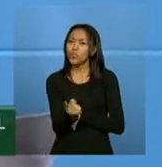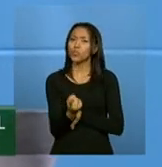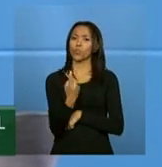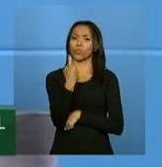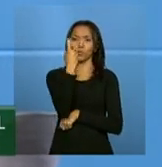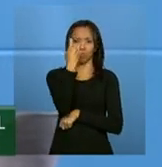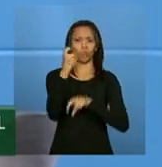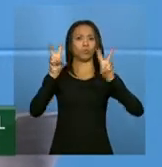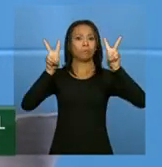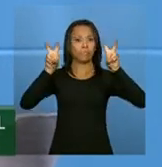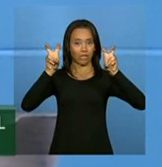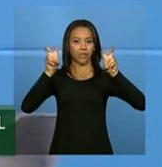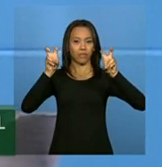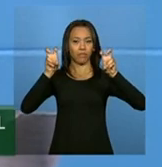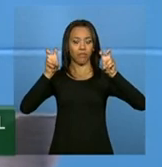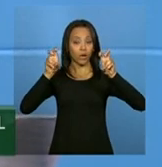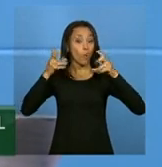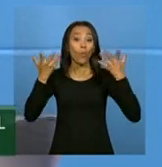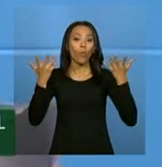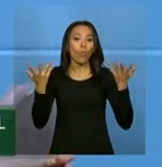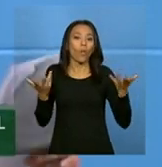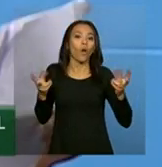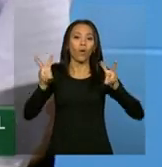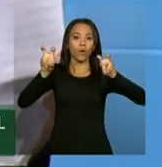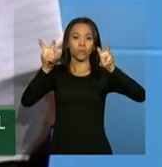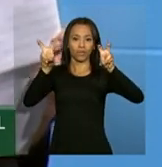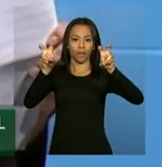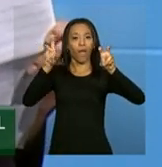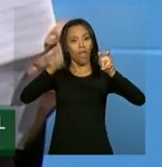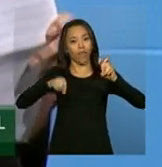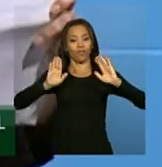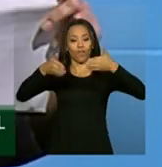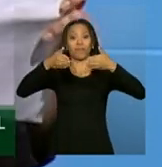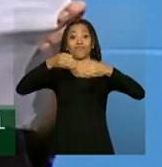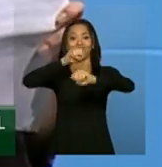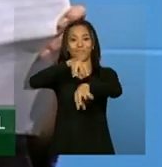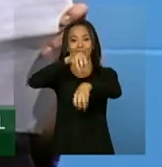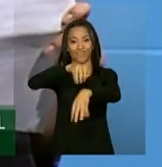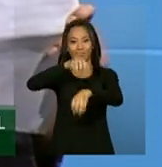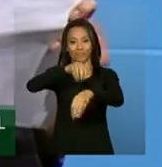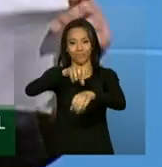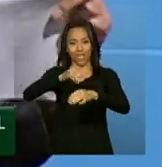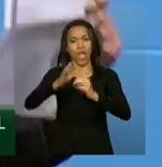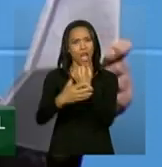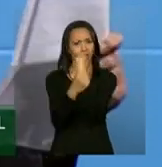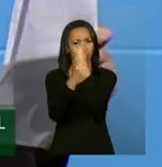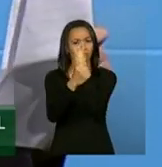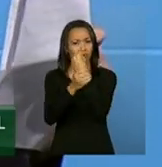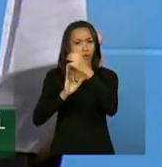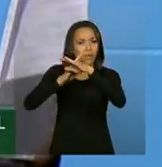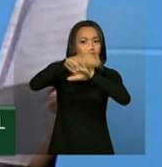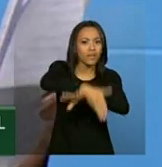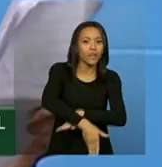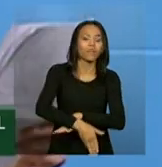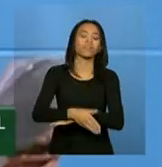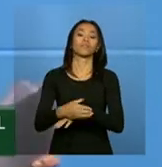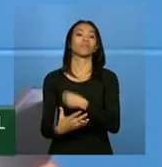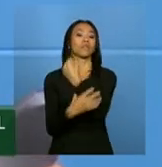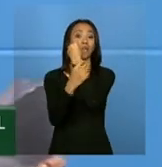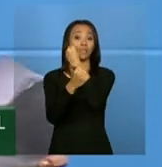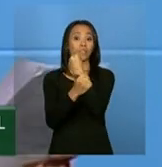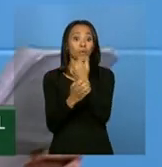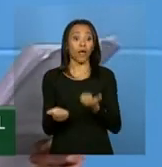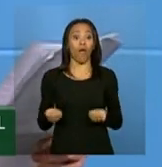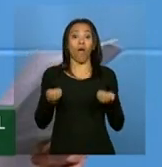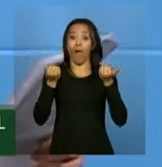falar em sustentabilidade, esse tema seria a educação. Garantir o acesso, garantir a oferta